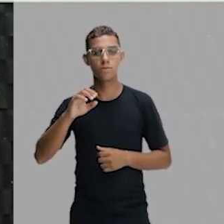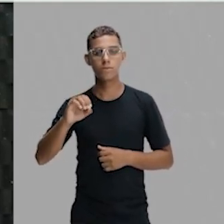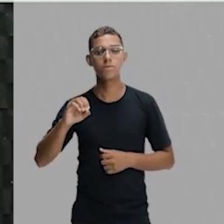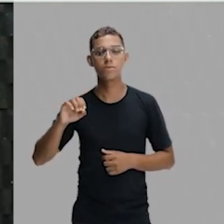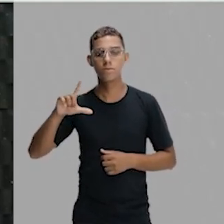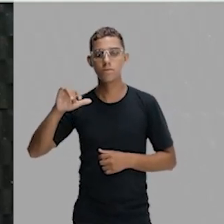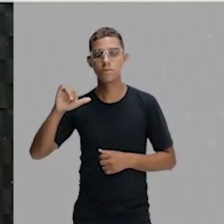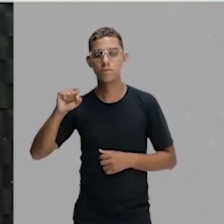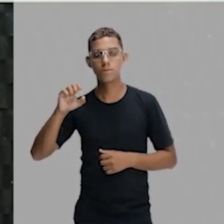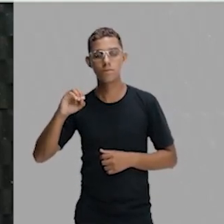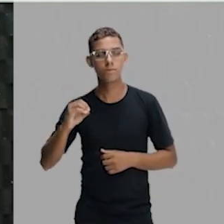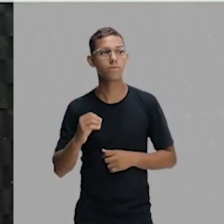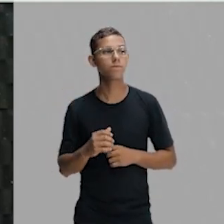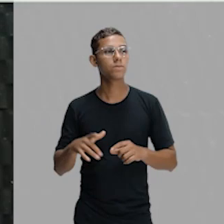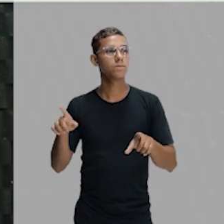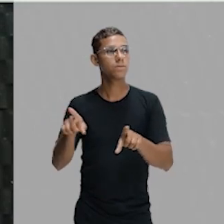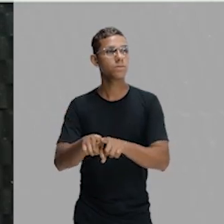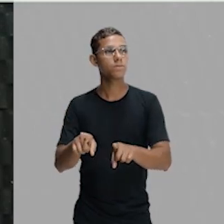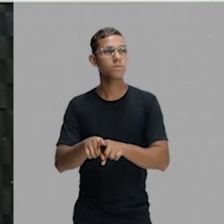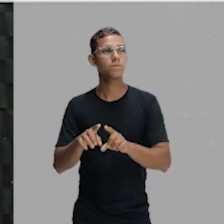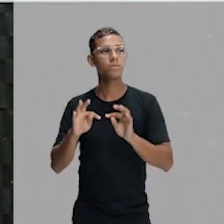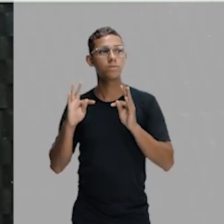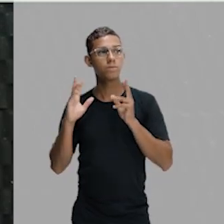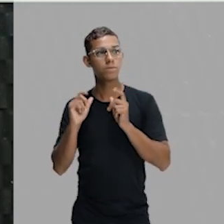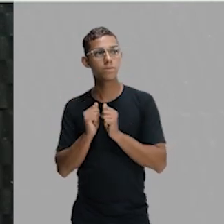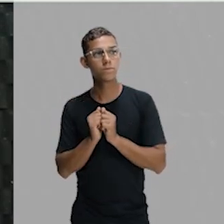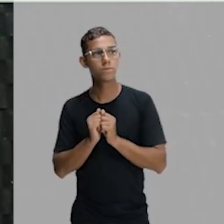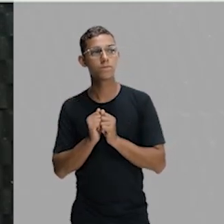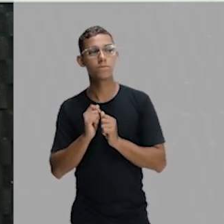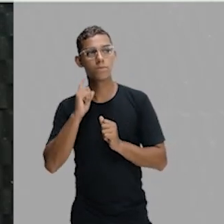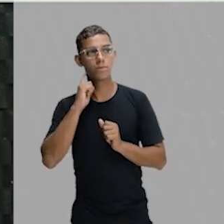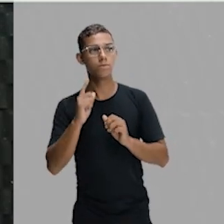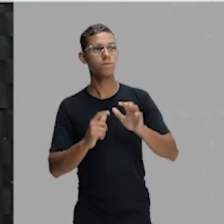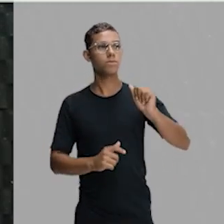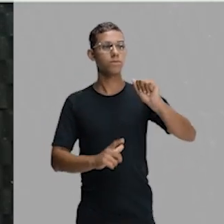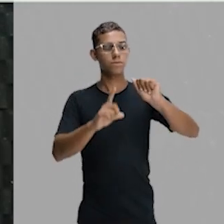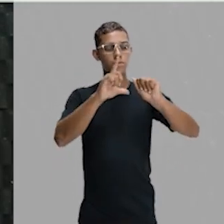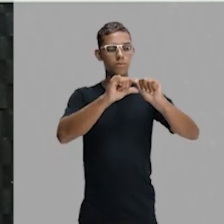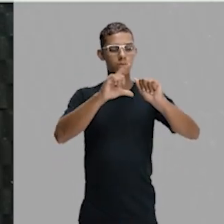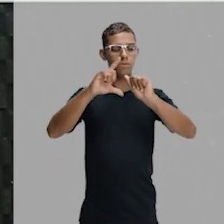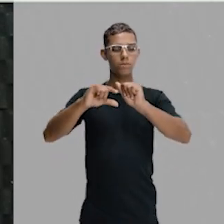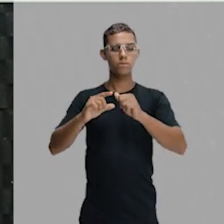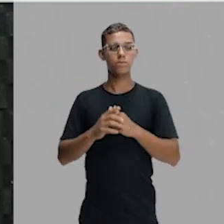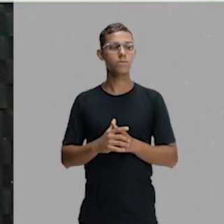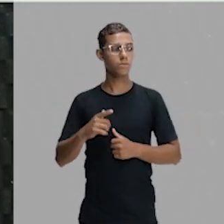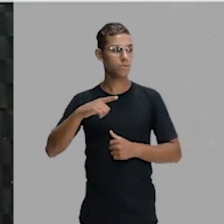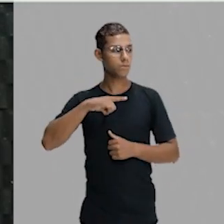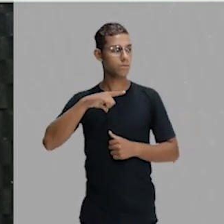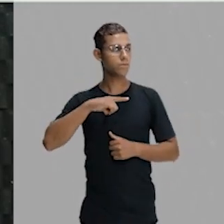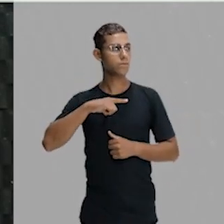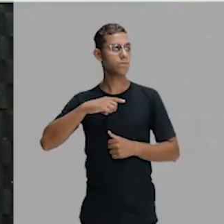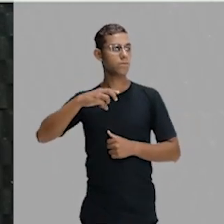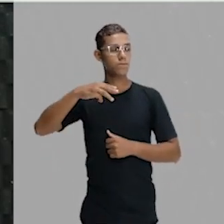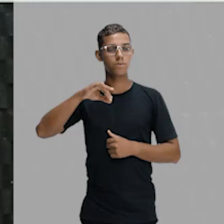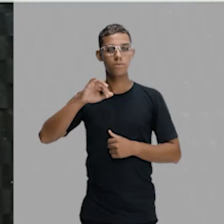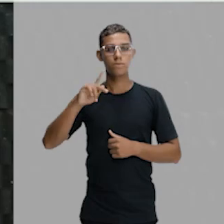Diante disso também, todo mundo que tiver os dois alelos recessivos vai ser milho